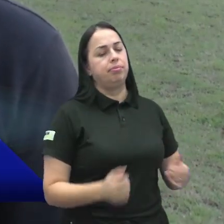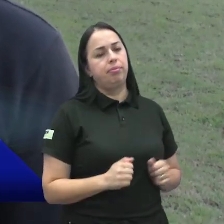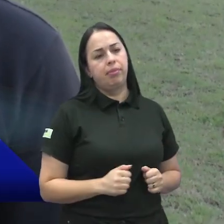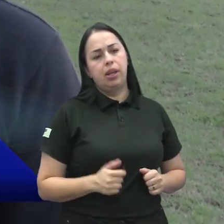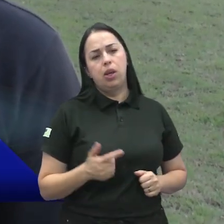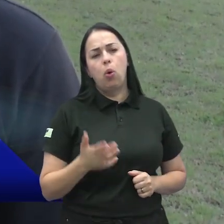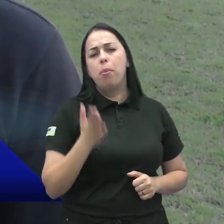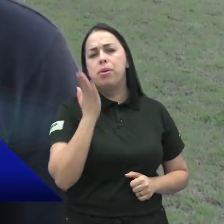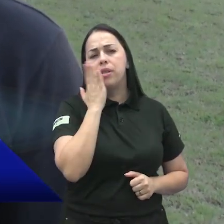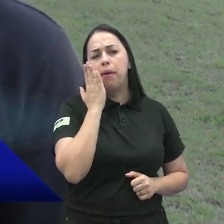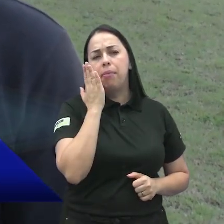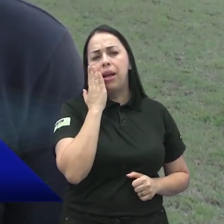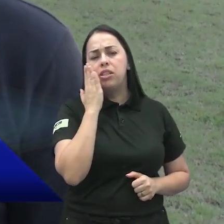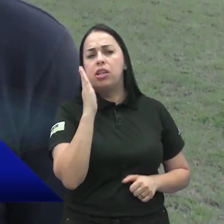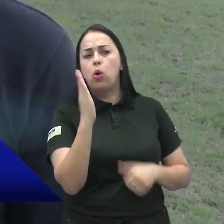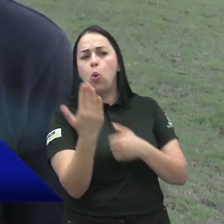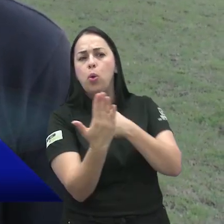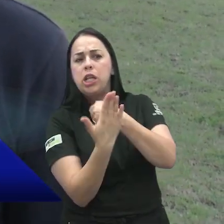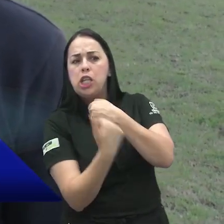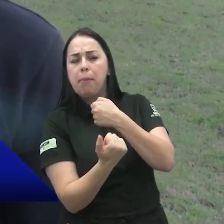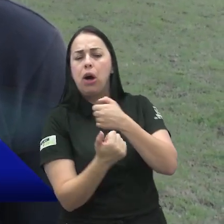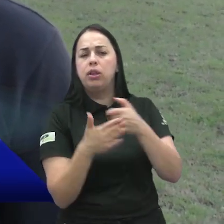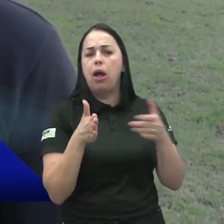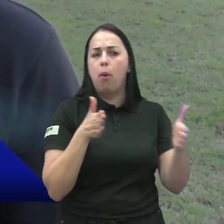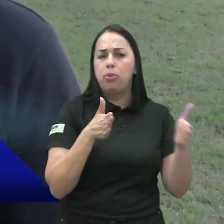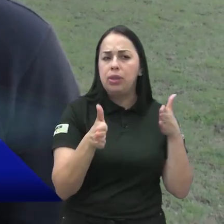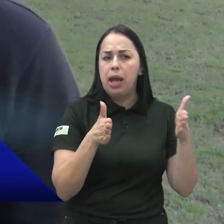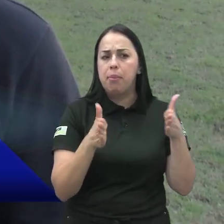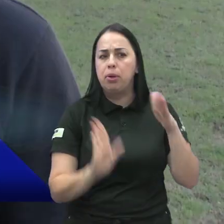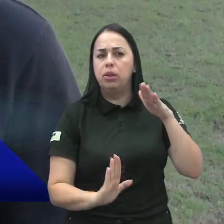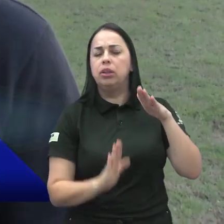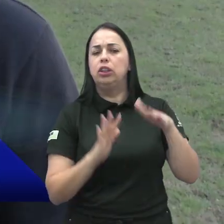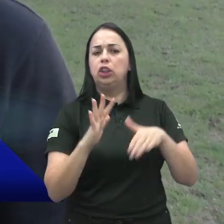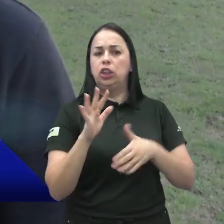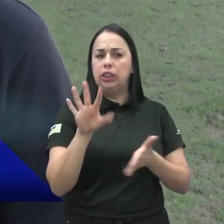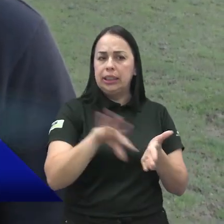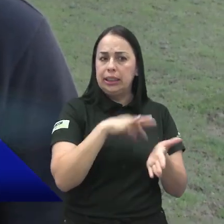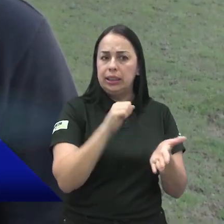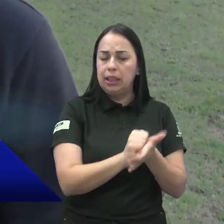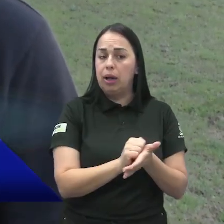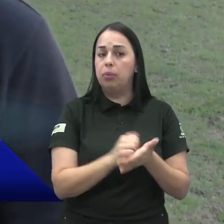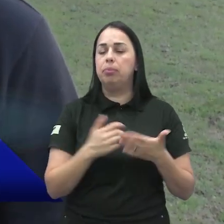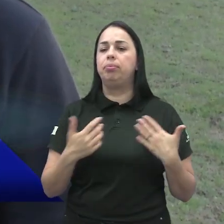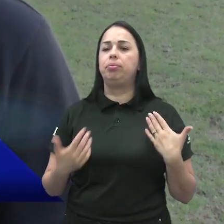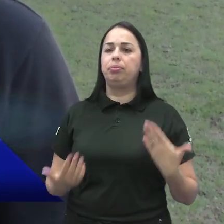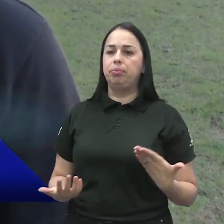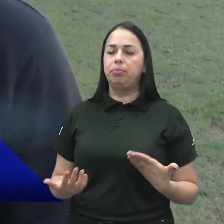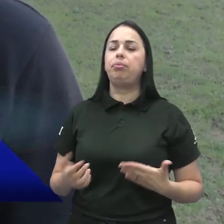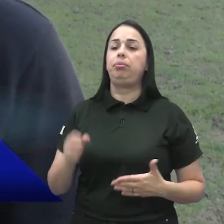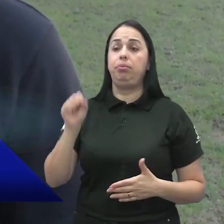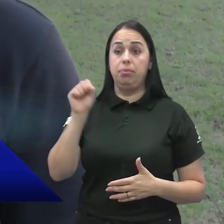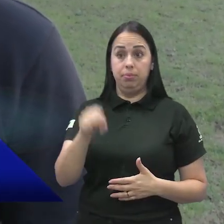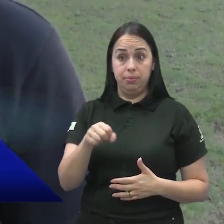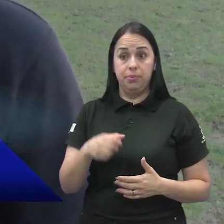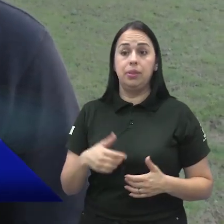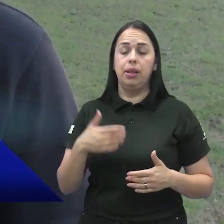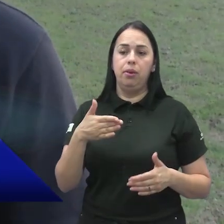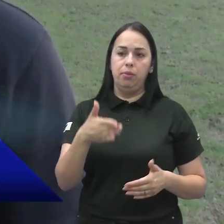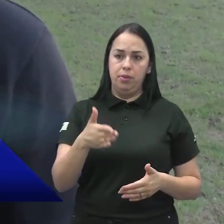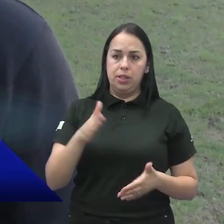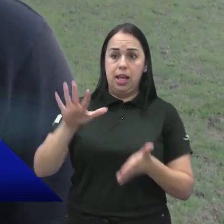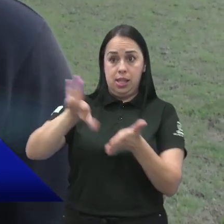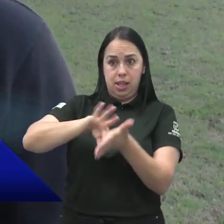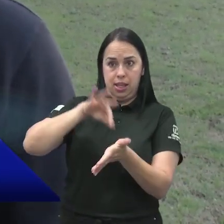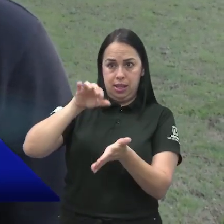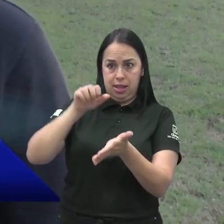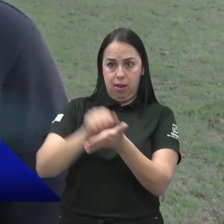E como que o munícipe sabe que se foi chamado, ele tem um tempo para fazer essa inscrição depois que ele é chamado? Sim, a partir do momento